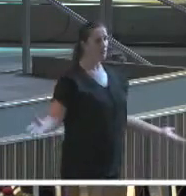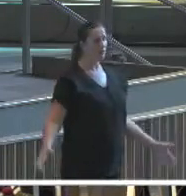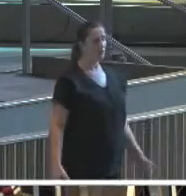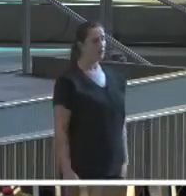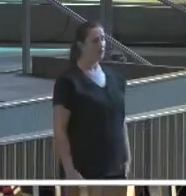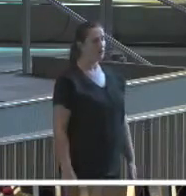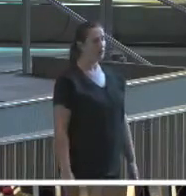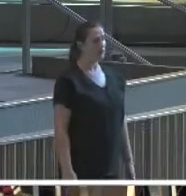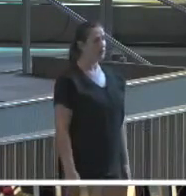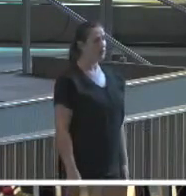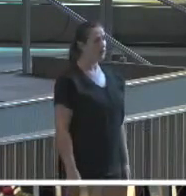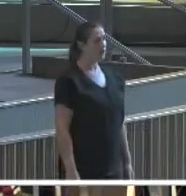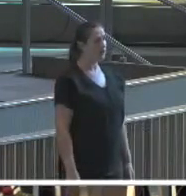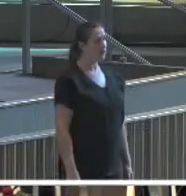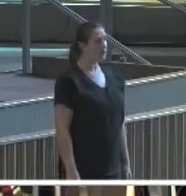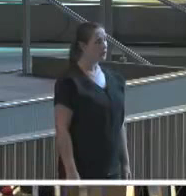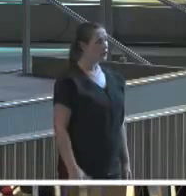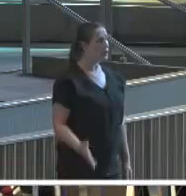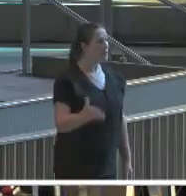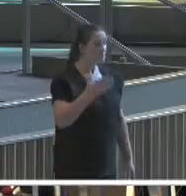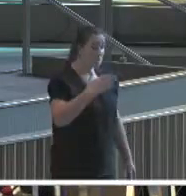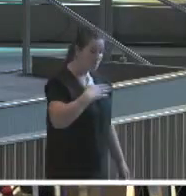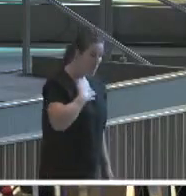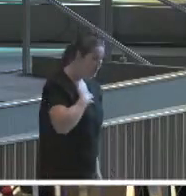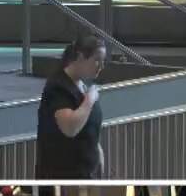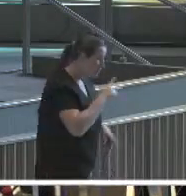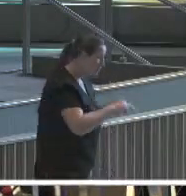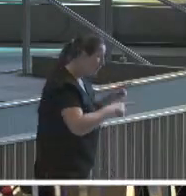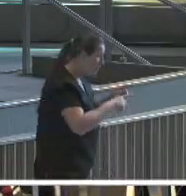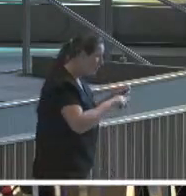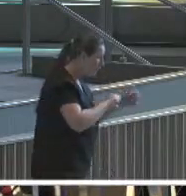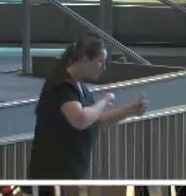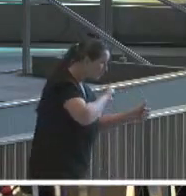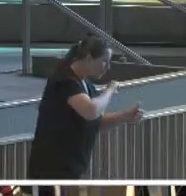Como é que o meu povo pode me trocar por tão pouco?